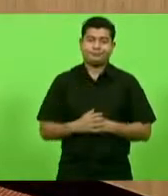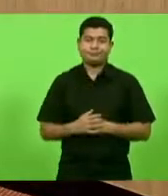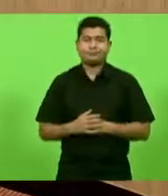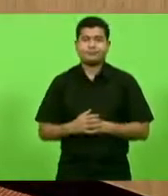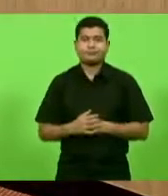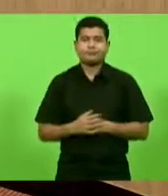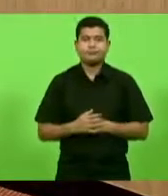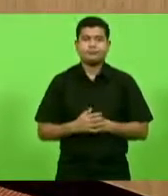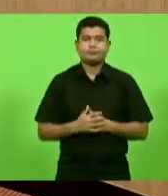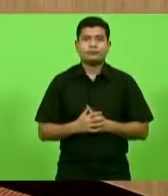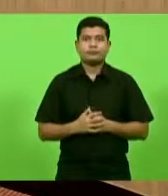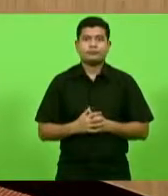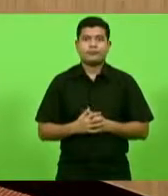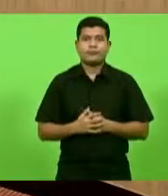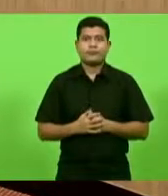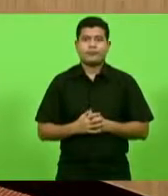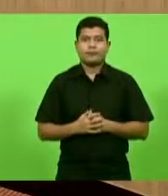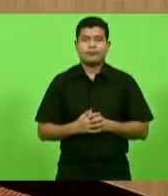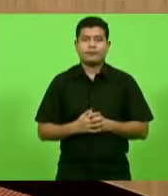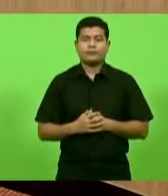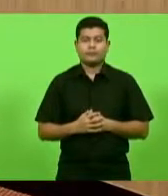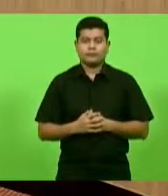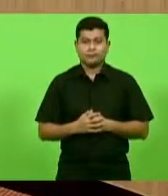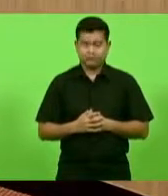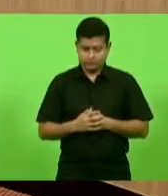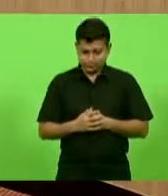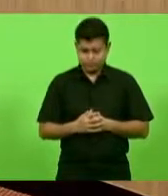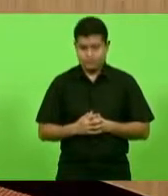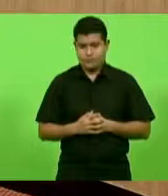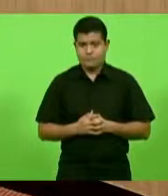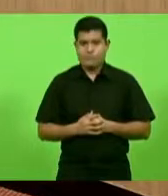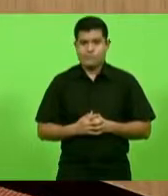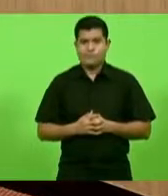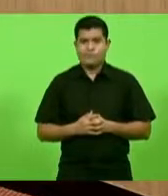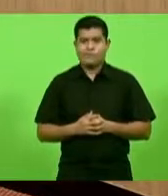encaminha voto sim.